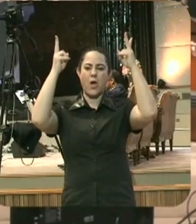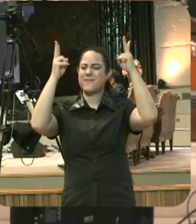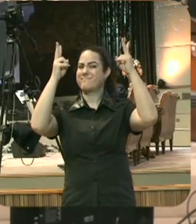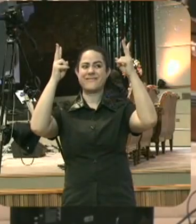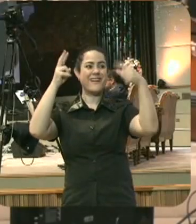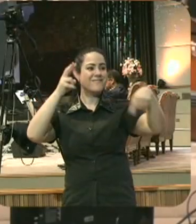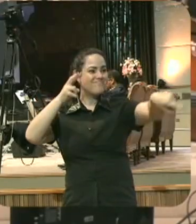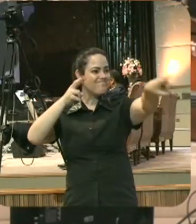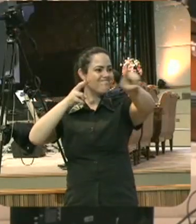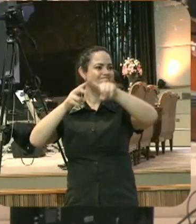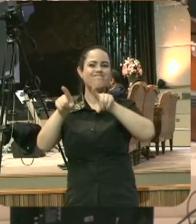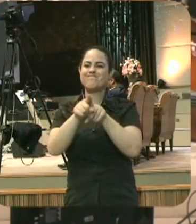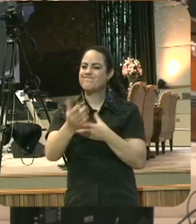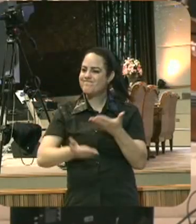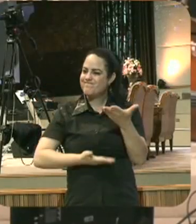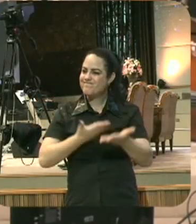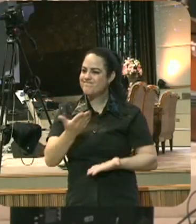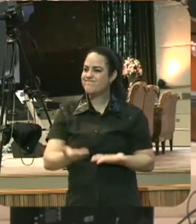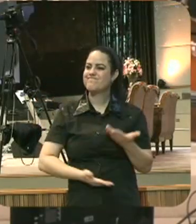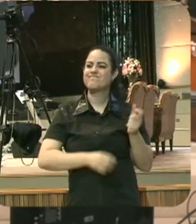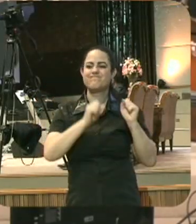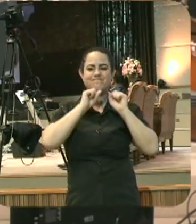que eu sirvo.